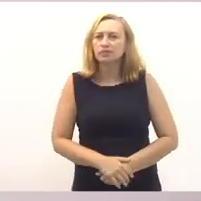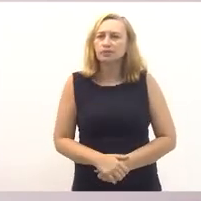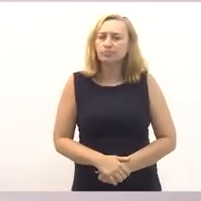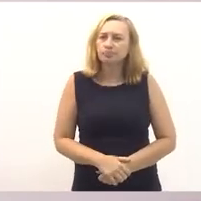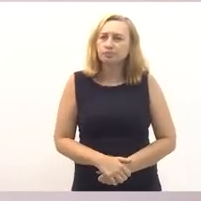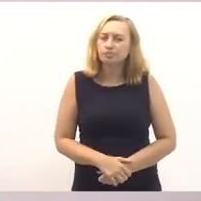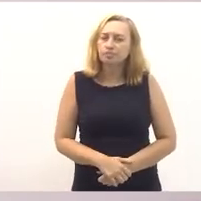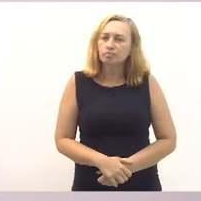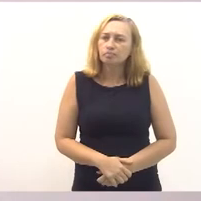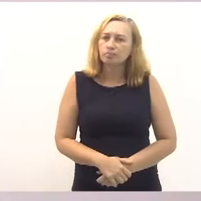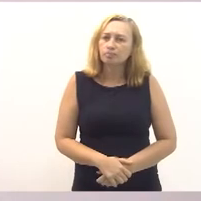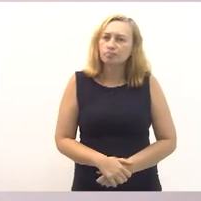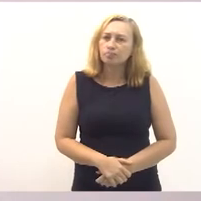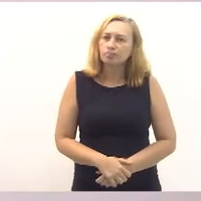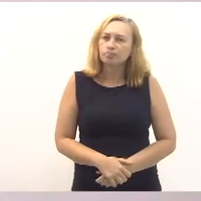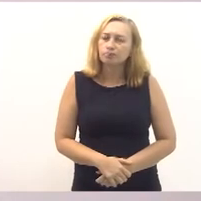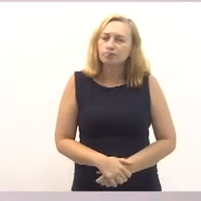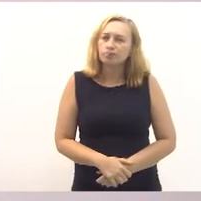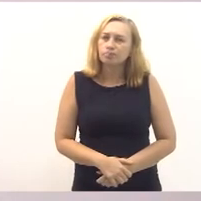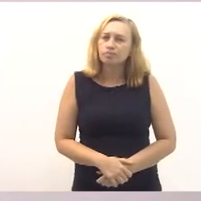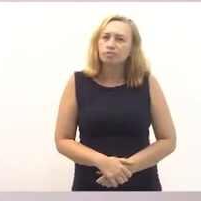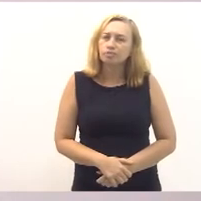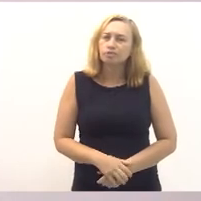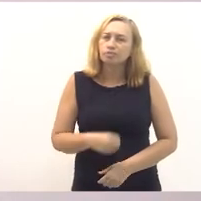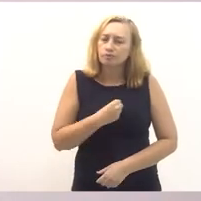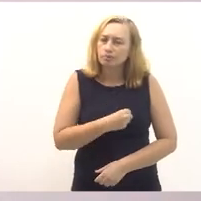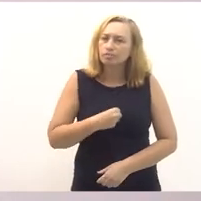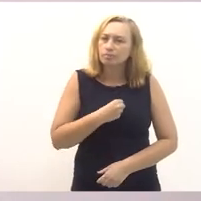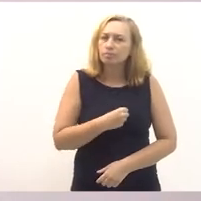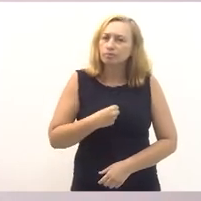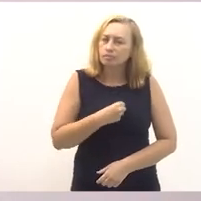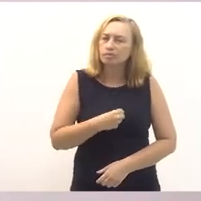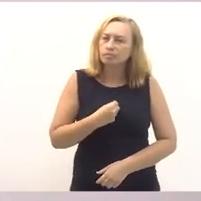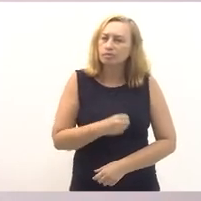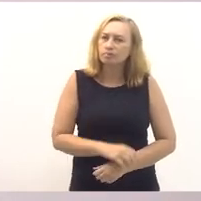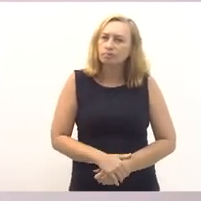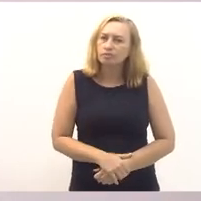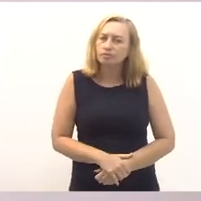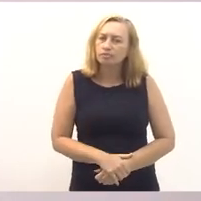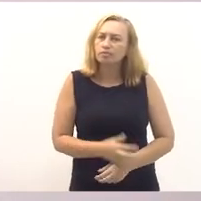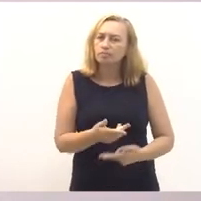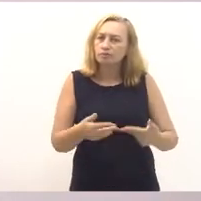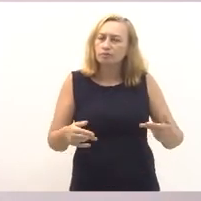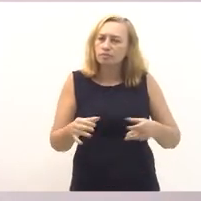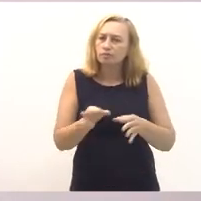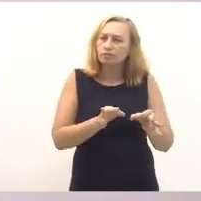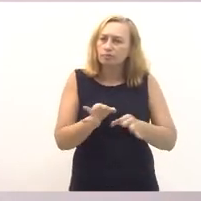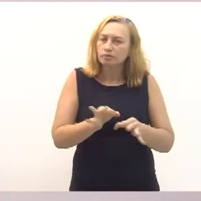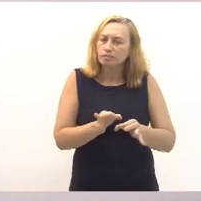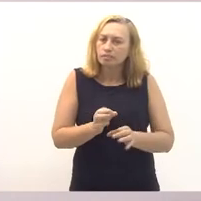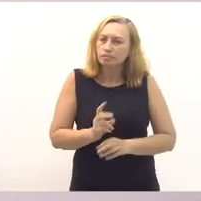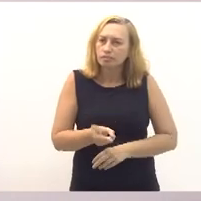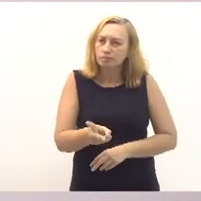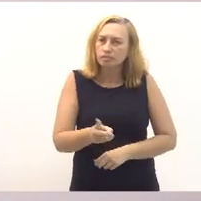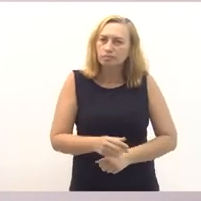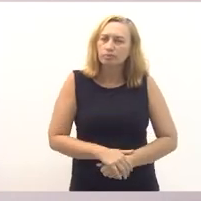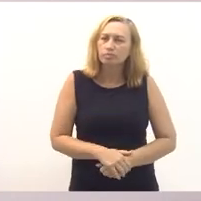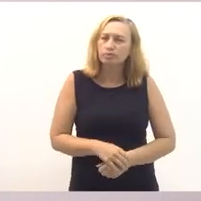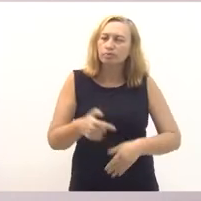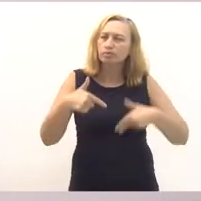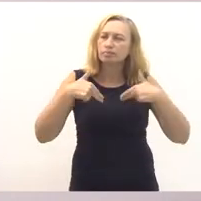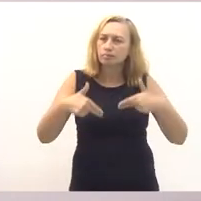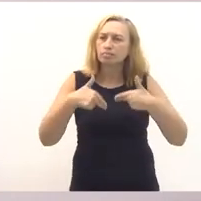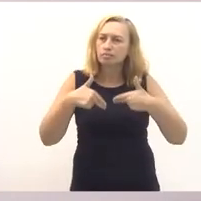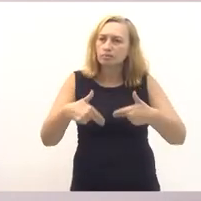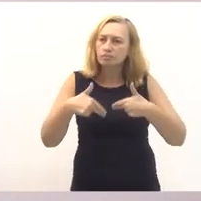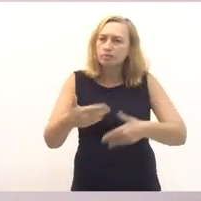e se faz muita falta Deixou muita saudade e vários projetos em andamentos é um militante